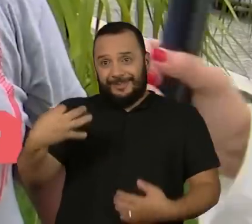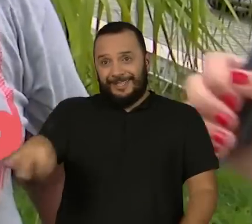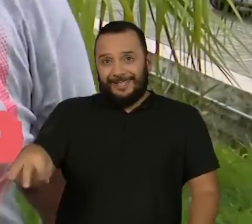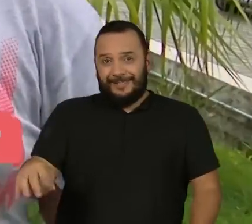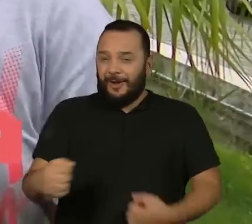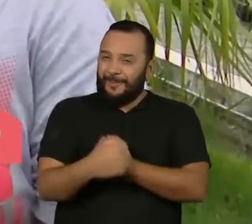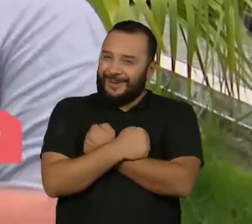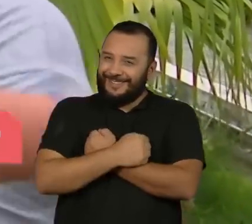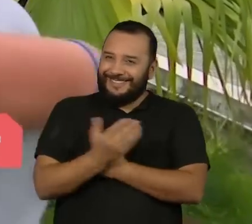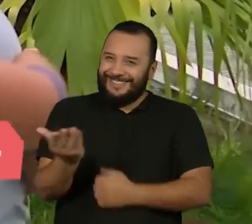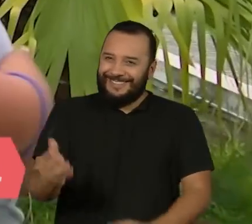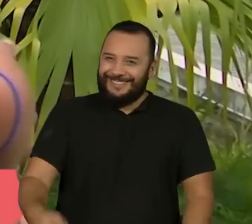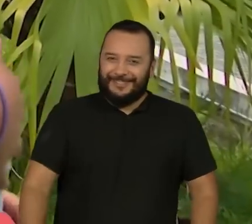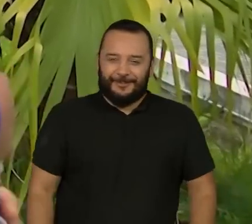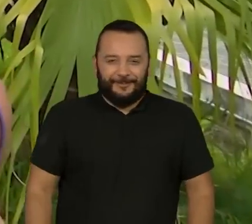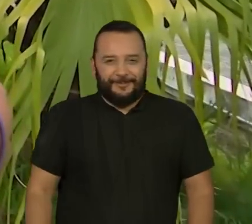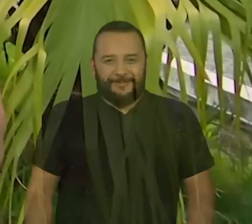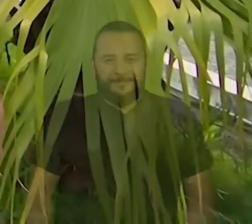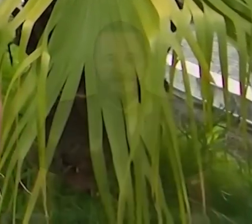abraço nele.